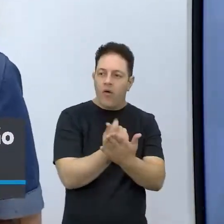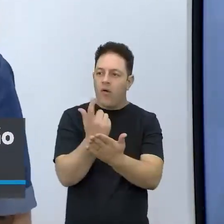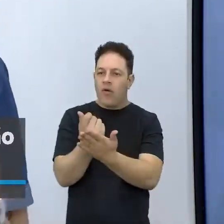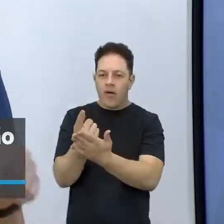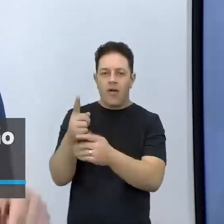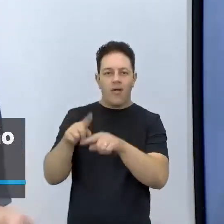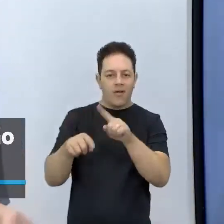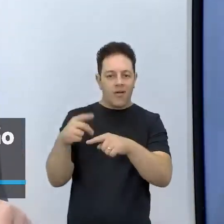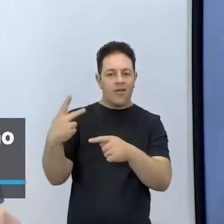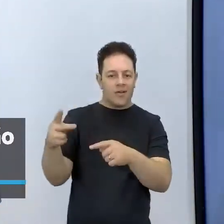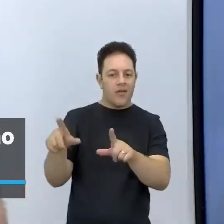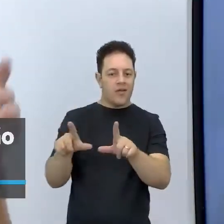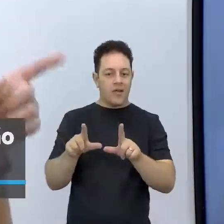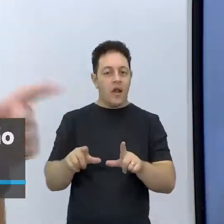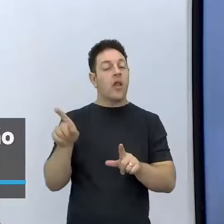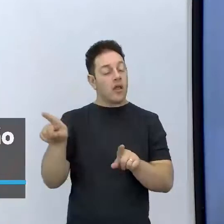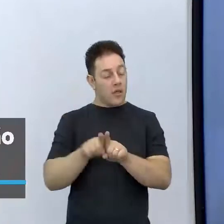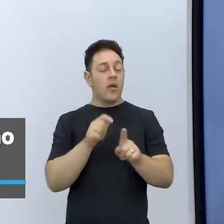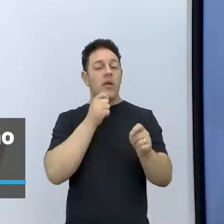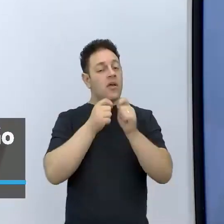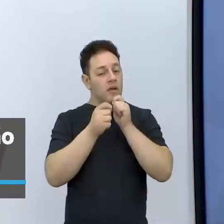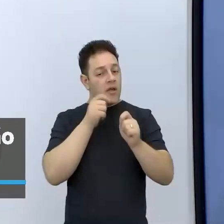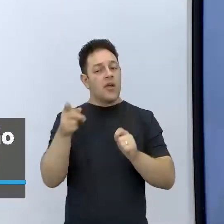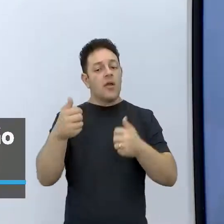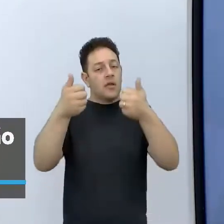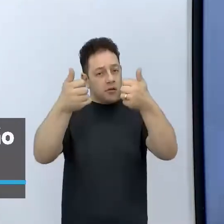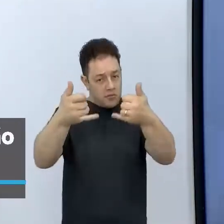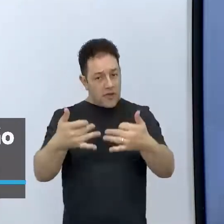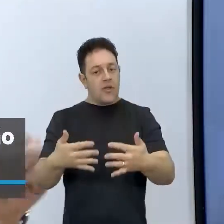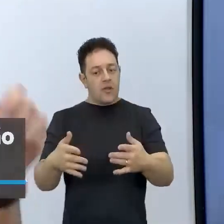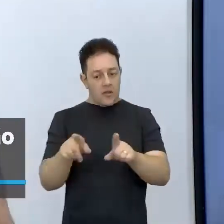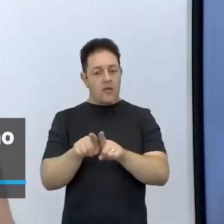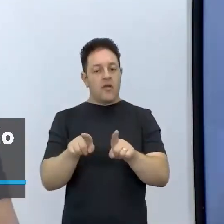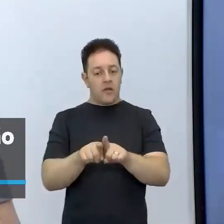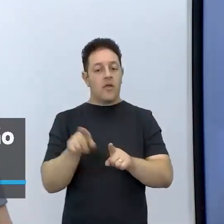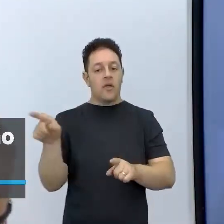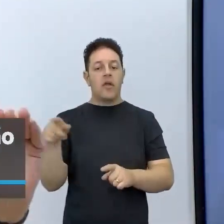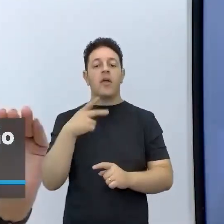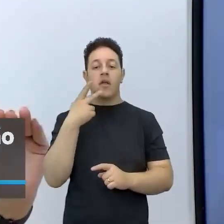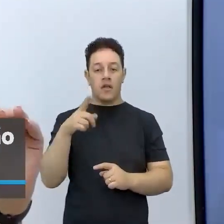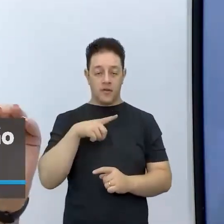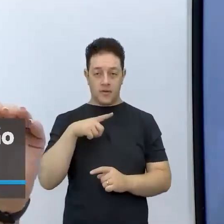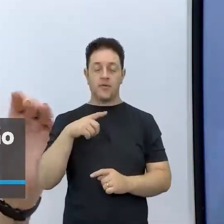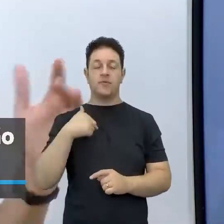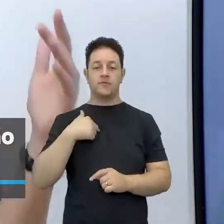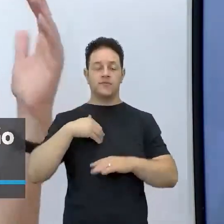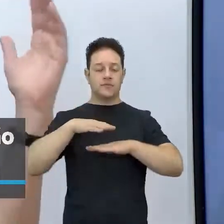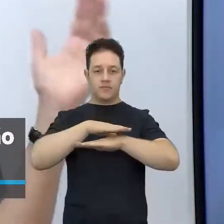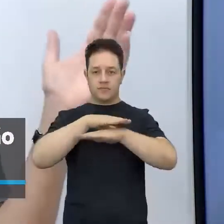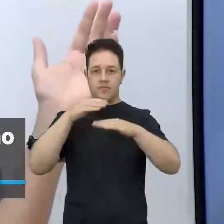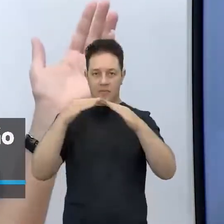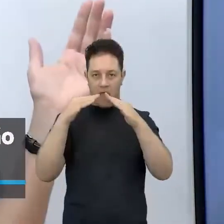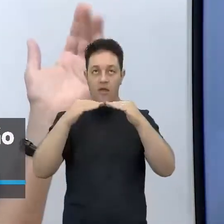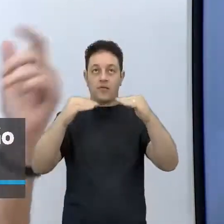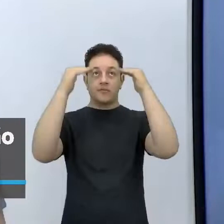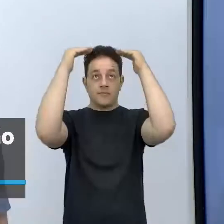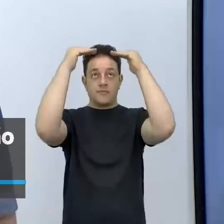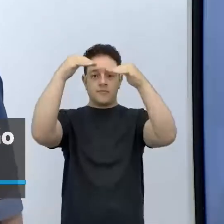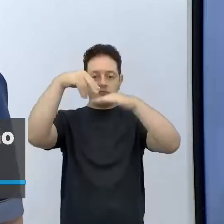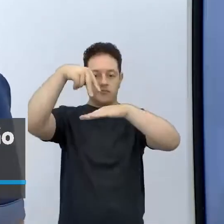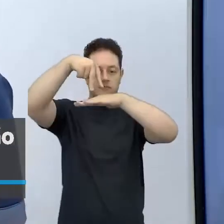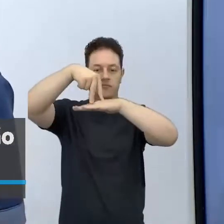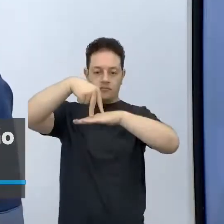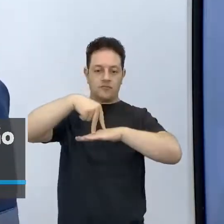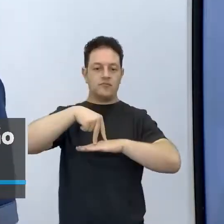dele. E também na entrevista ele faz uso desse espaço, a gente comentou também. Ele está numa laje, aparentemente é um lugar periférico, as